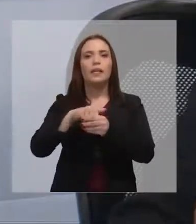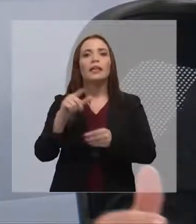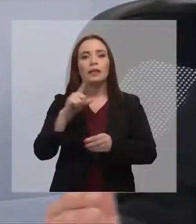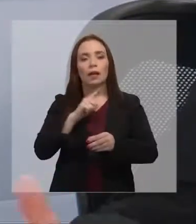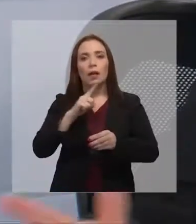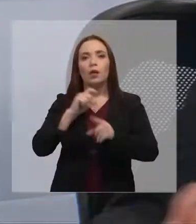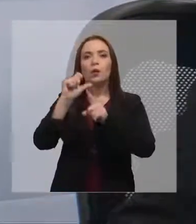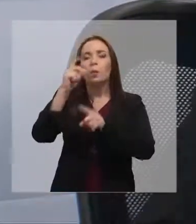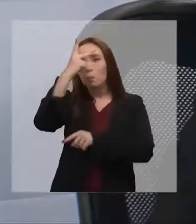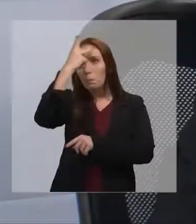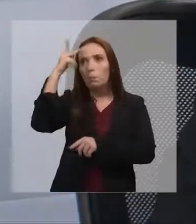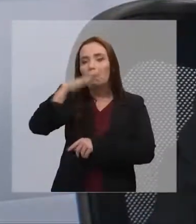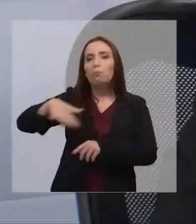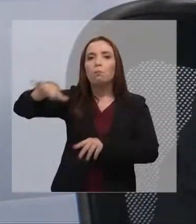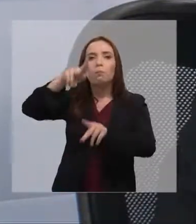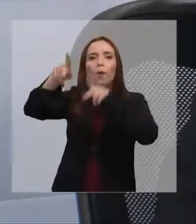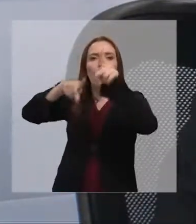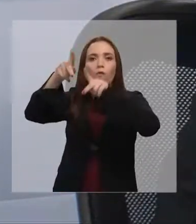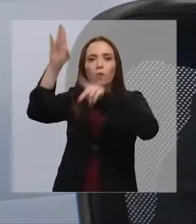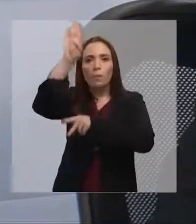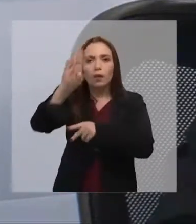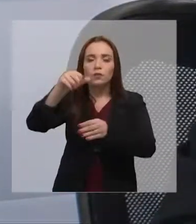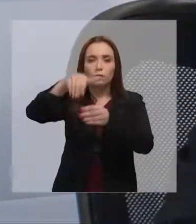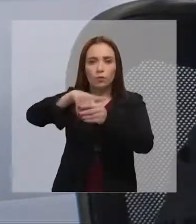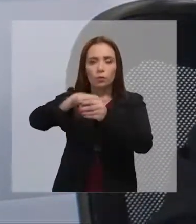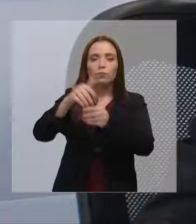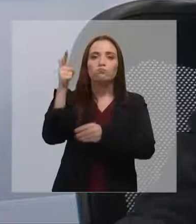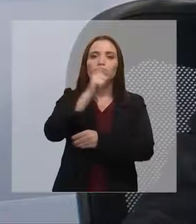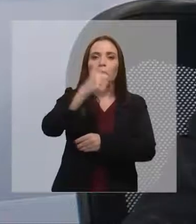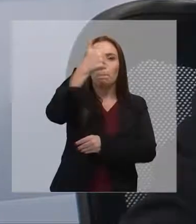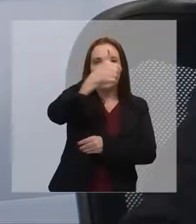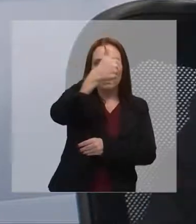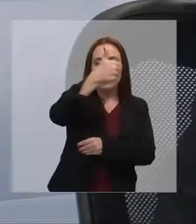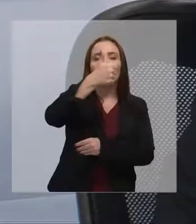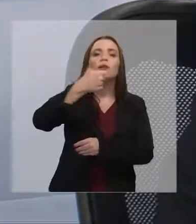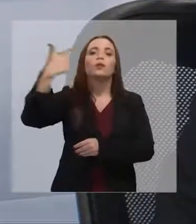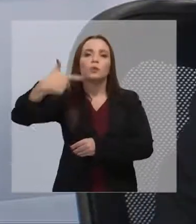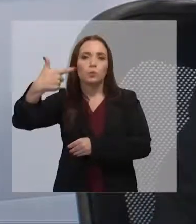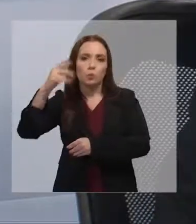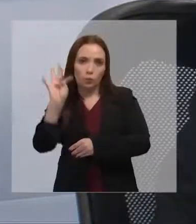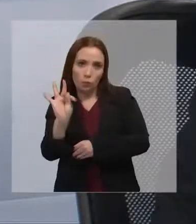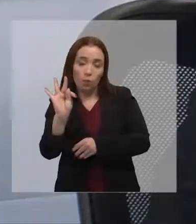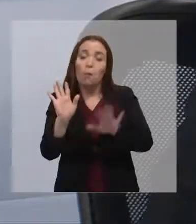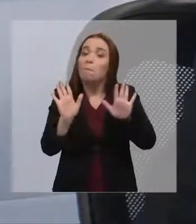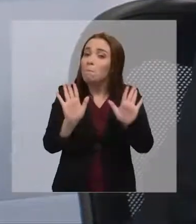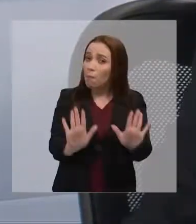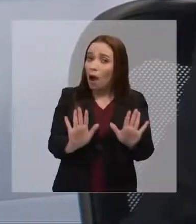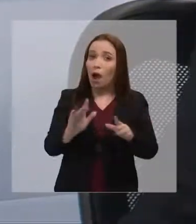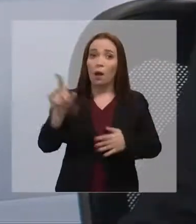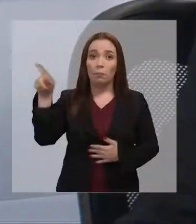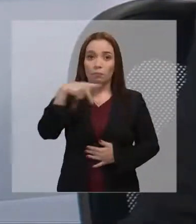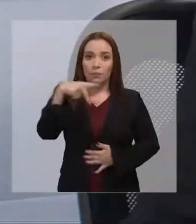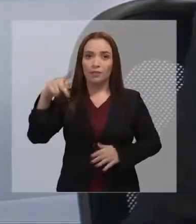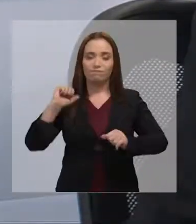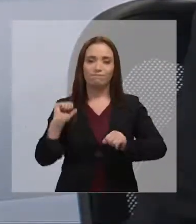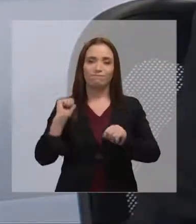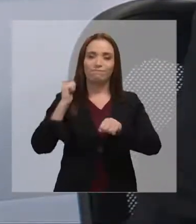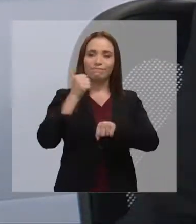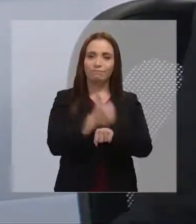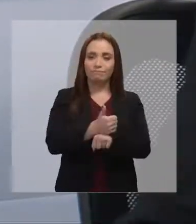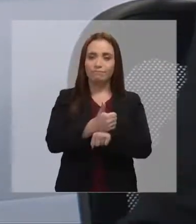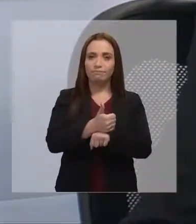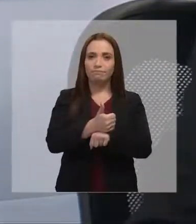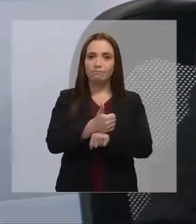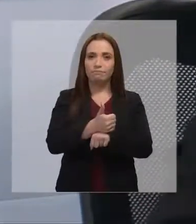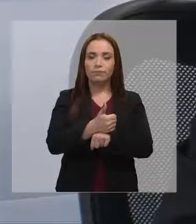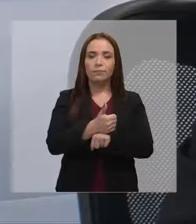apoio de boa parte da população brasileira, tanto no primeiro como no segundo turno. Mas, ao chegar ao poder,